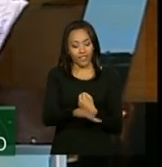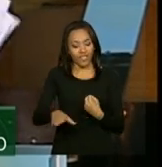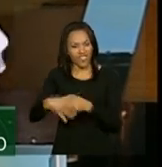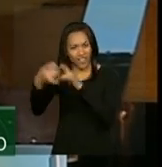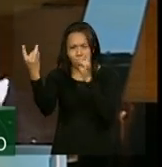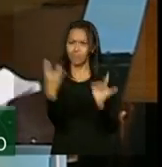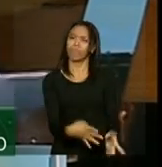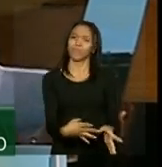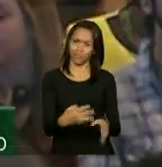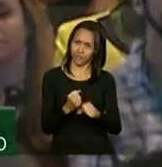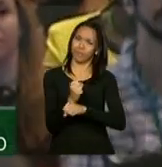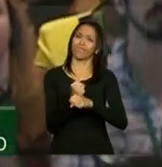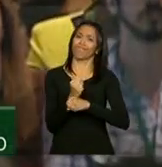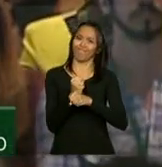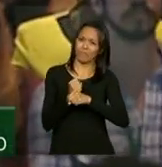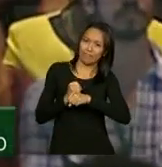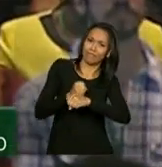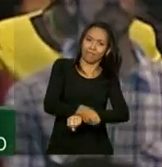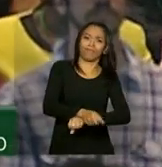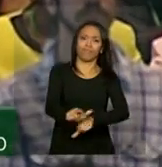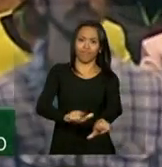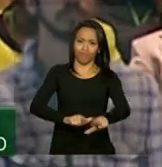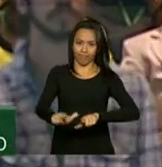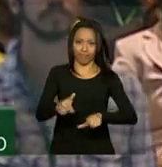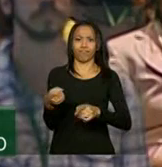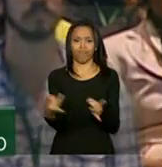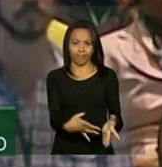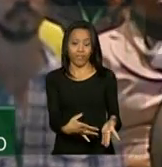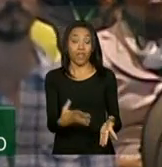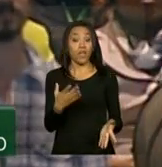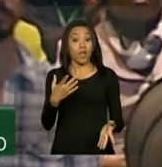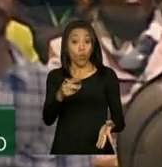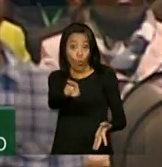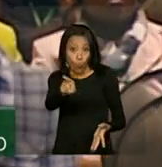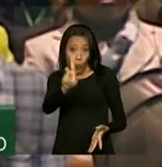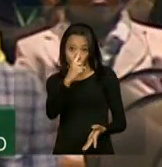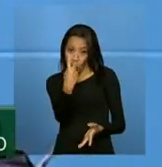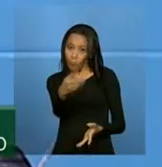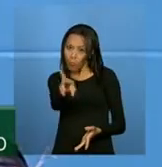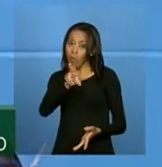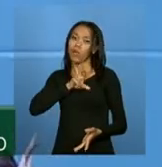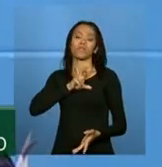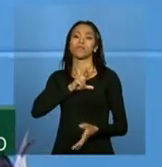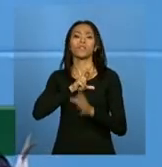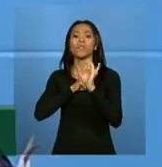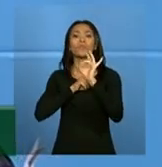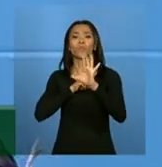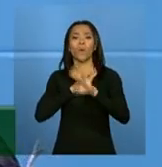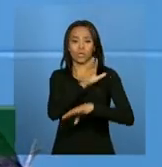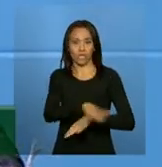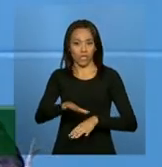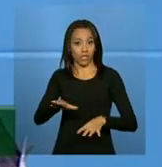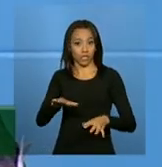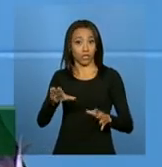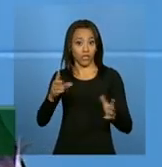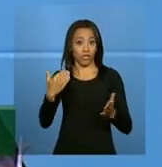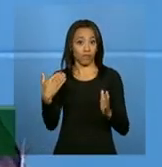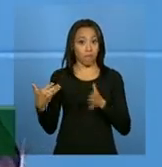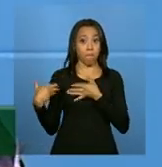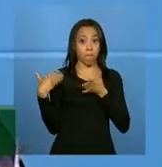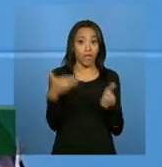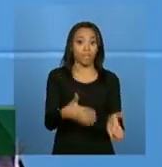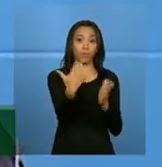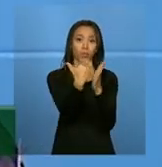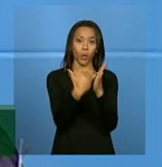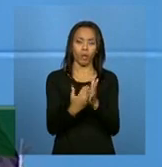trabalho infantil. Um dos resultados que nós temos é que as nossas crianças, não só hoje, as crianças do Bolsa Família, têm um nível de abandono e